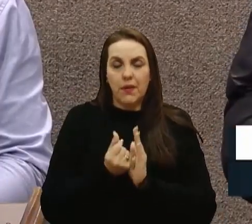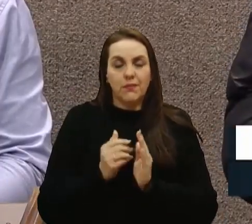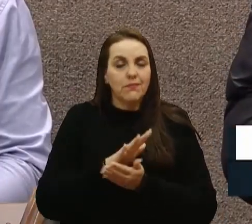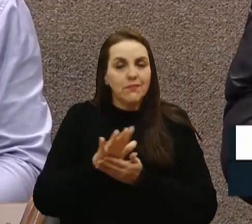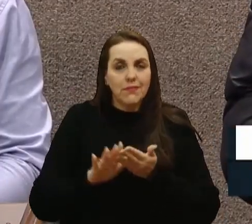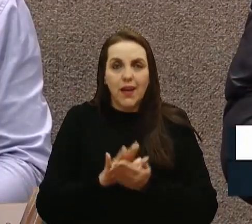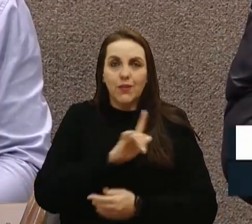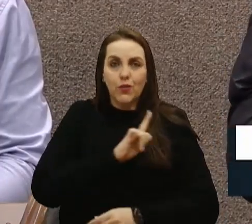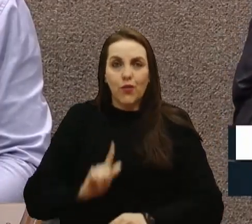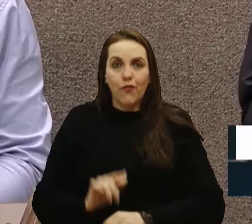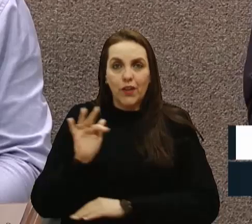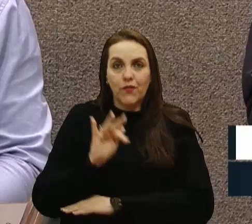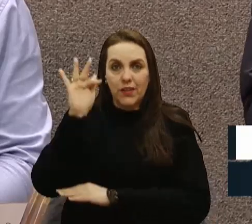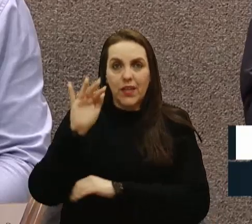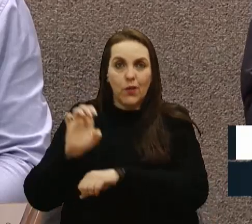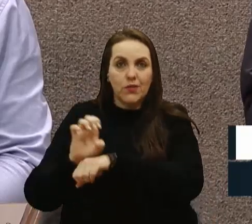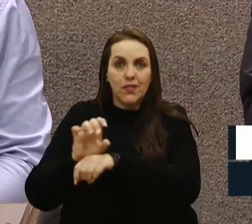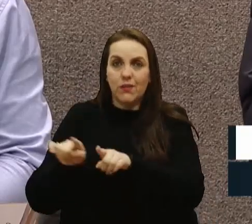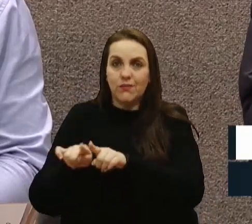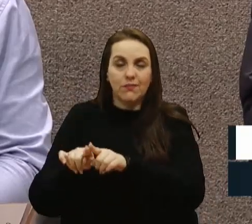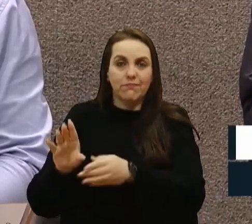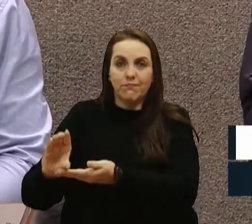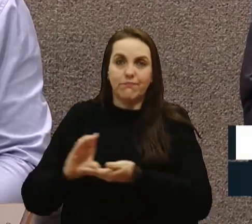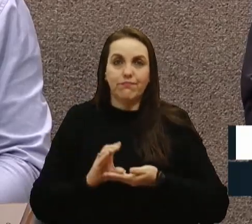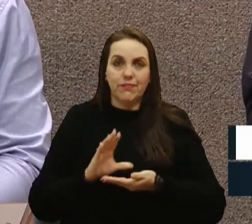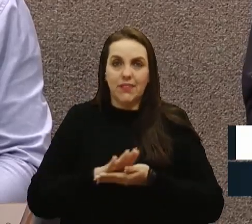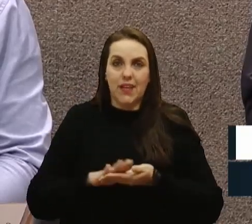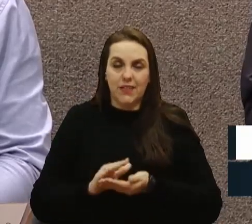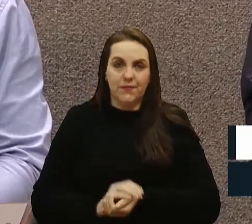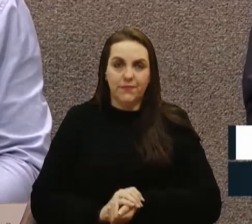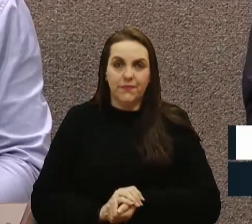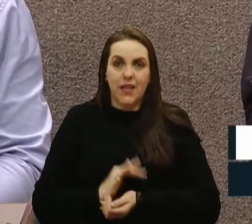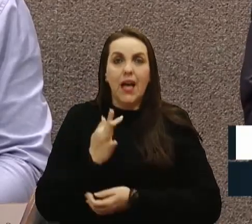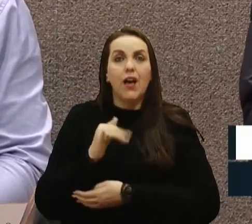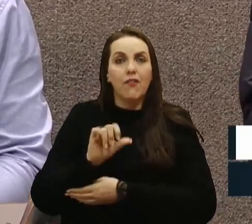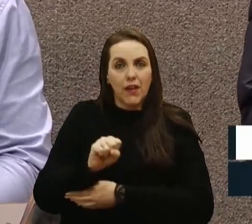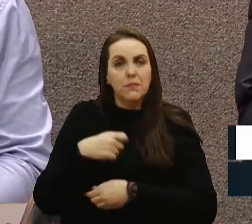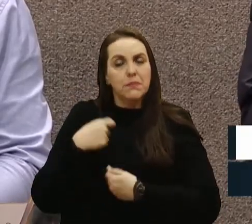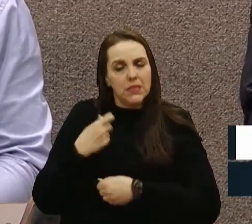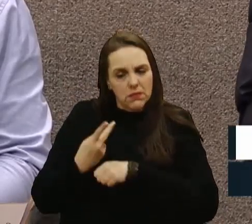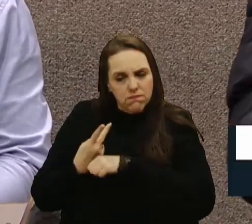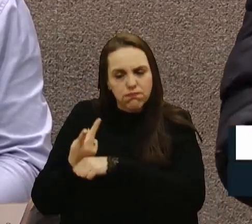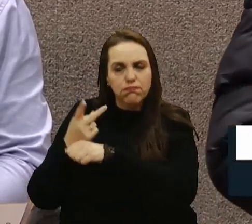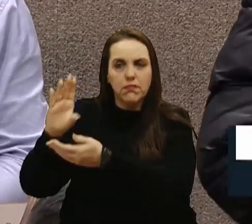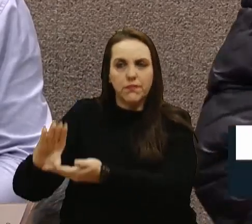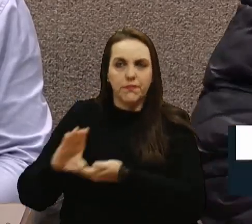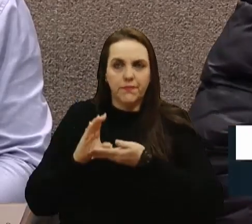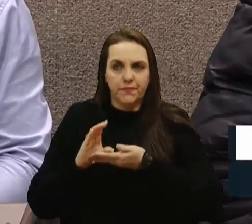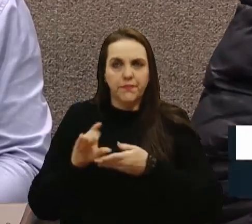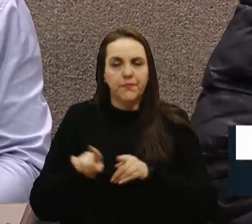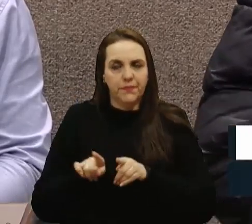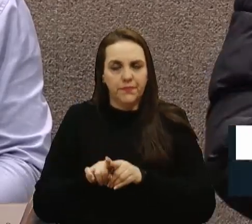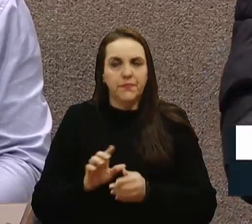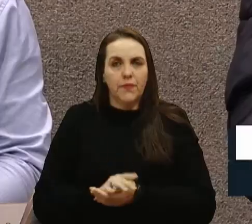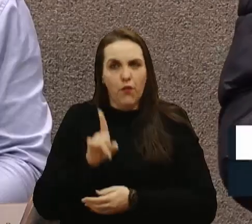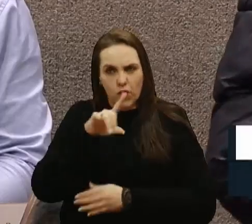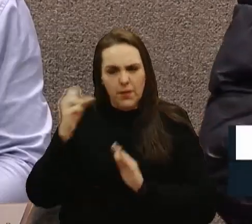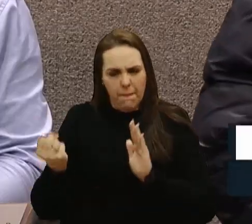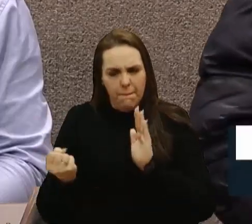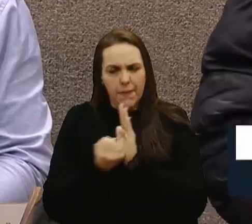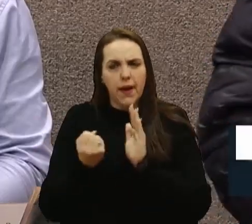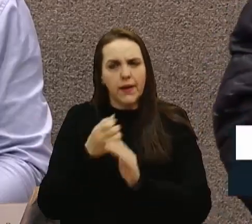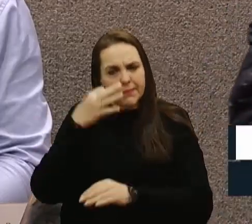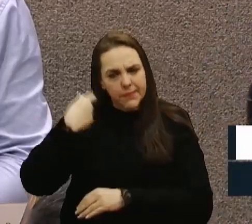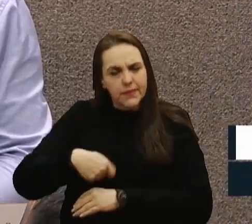do governo federal, nada do governo do estado. Então, a FAS também precisa buscar recursos para fortalecer. E que o senhor deixe uma marca, pelo menos, construir